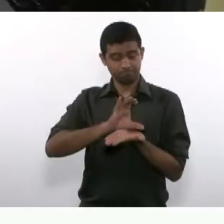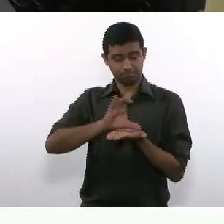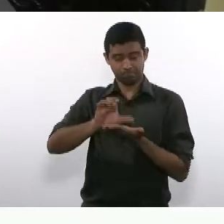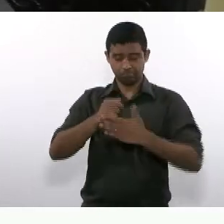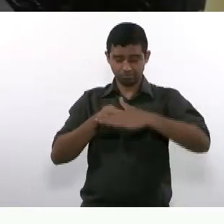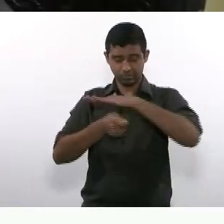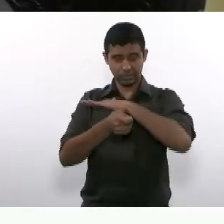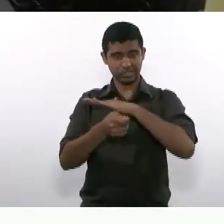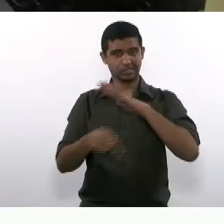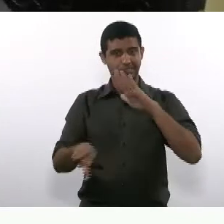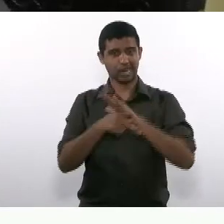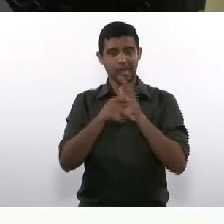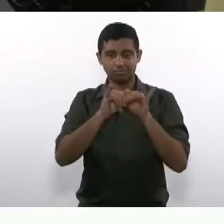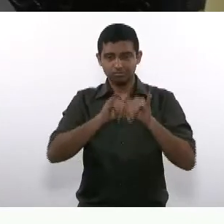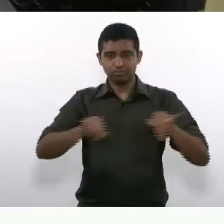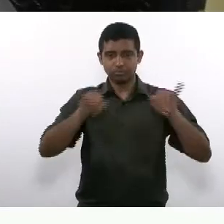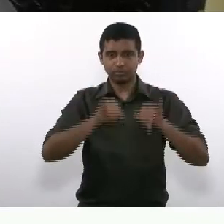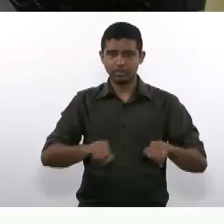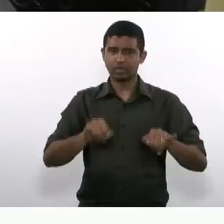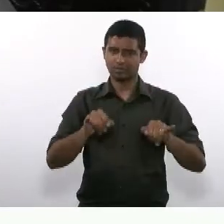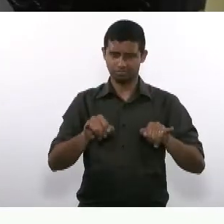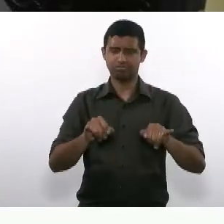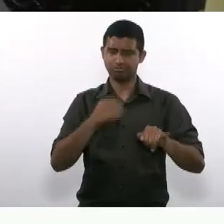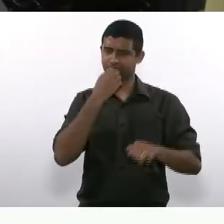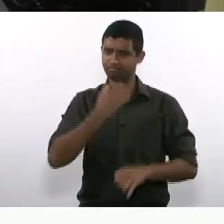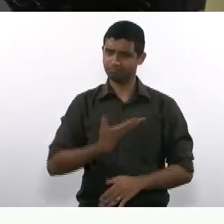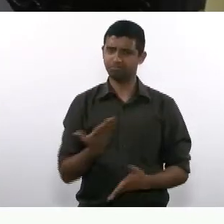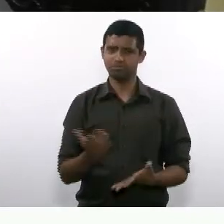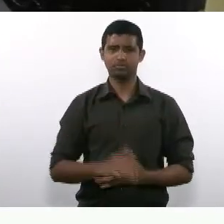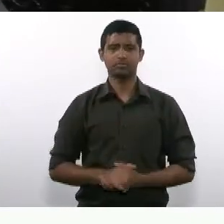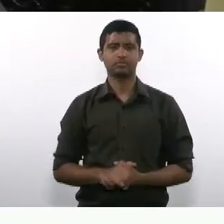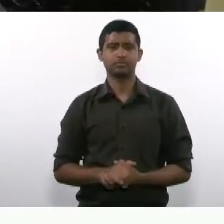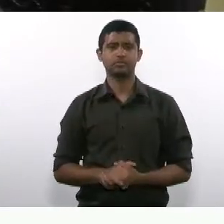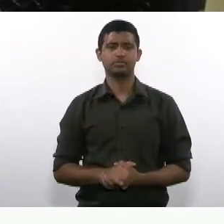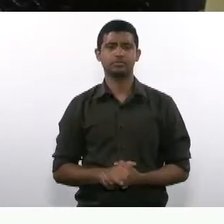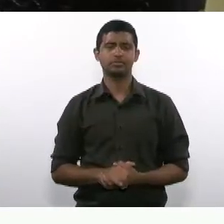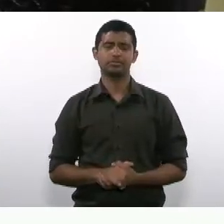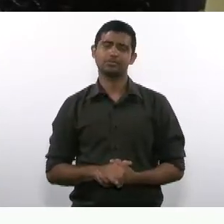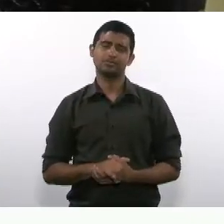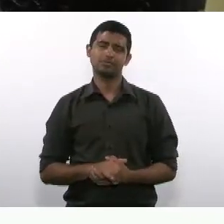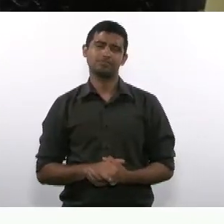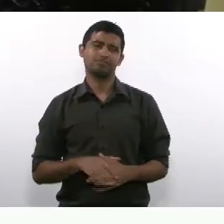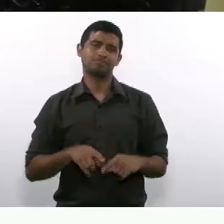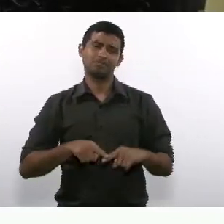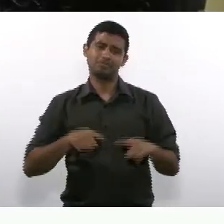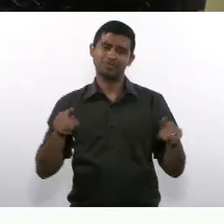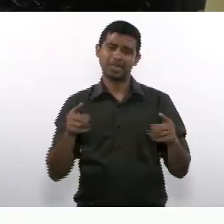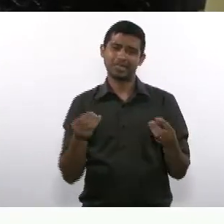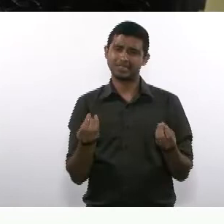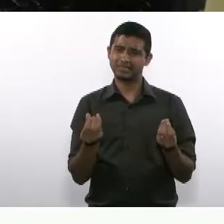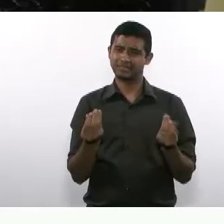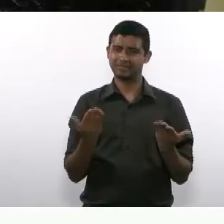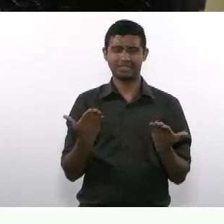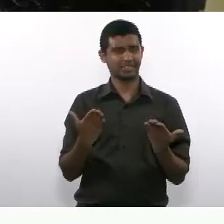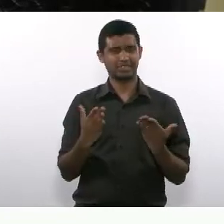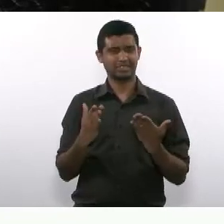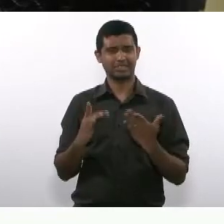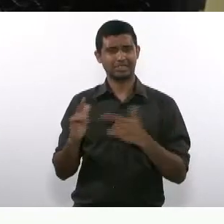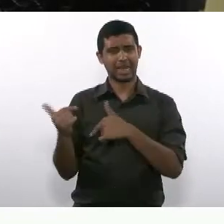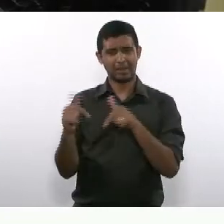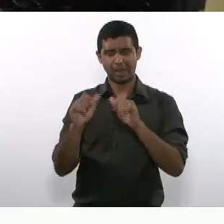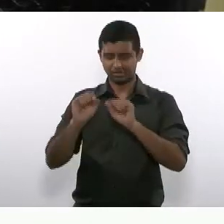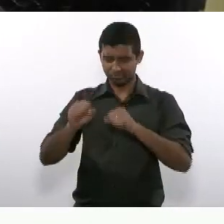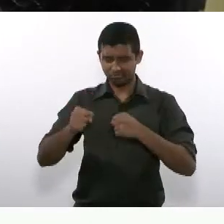muito bem-vindo e talvez seja o maior patrimônio da Secretaria, mas considero ainda discrepante, dentro dessa linha de trabalho, o que